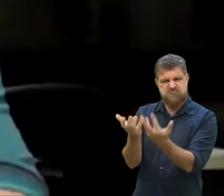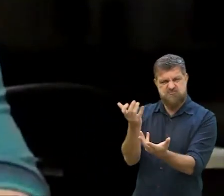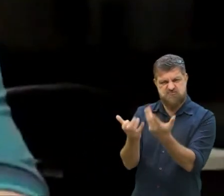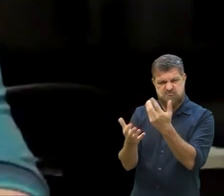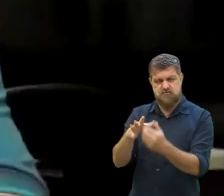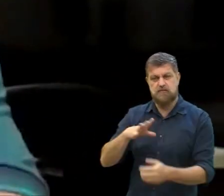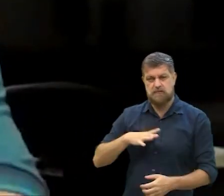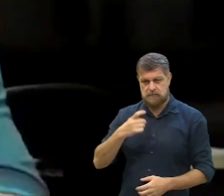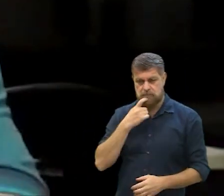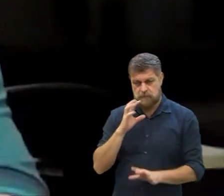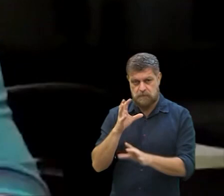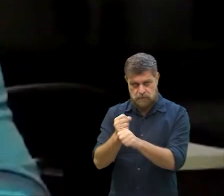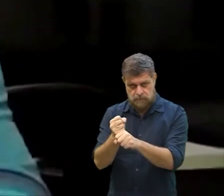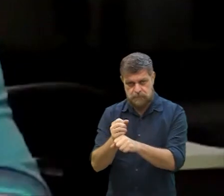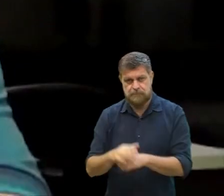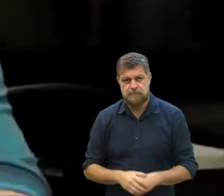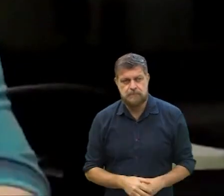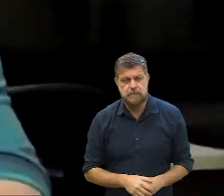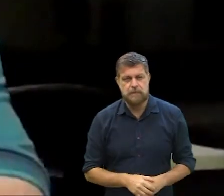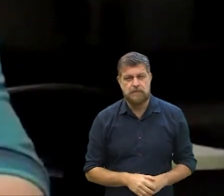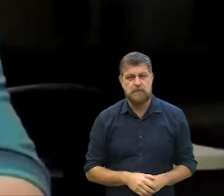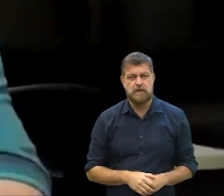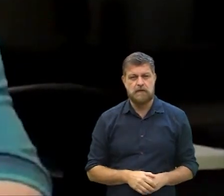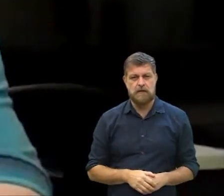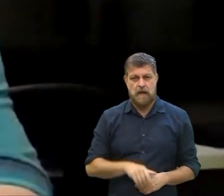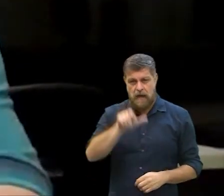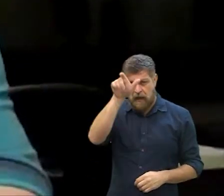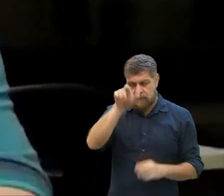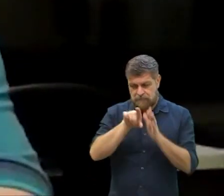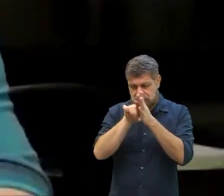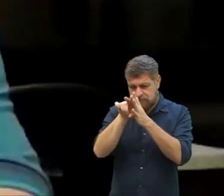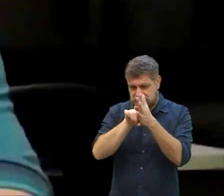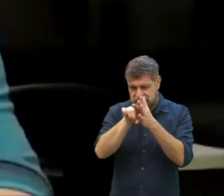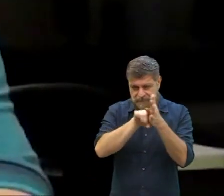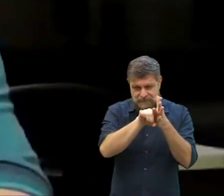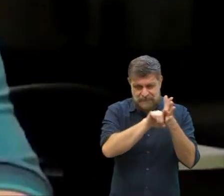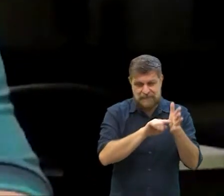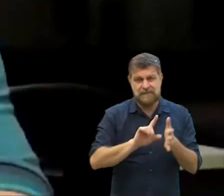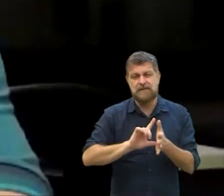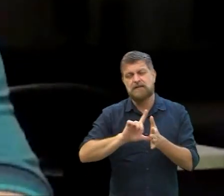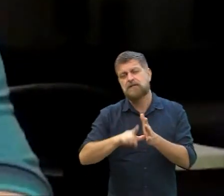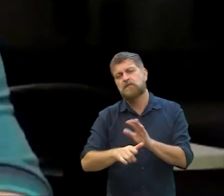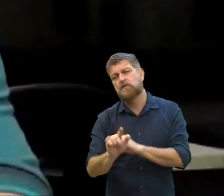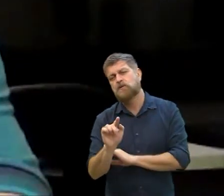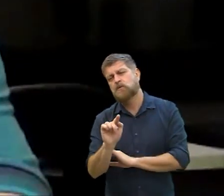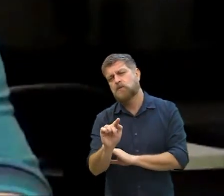de queimadas na cidade de Campinas. Aí você vai constatar